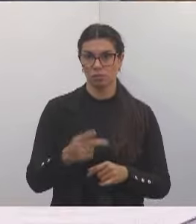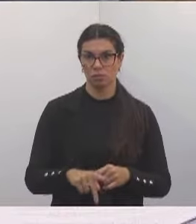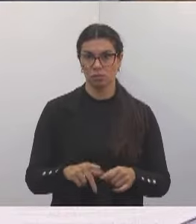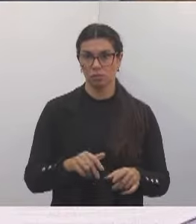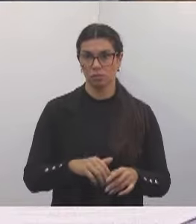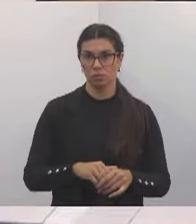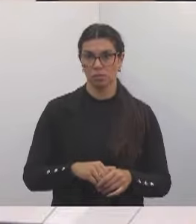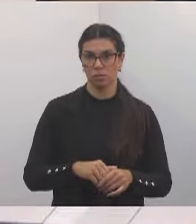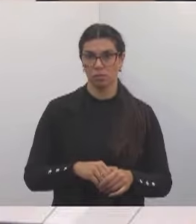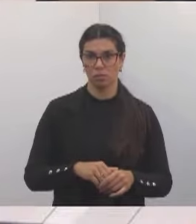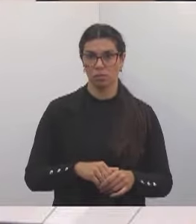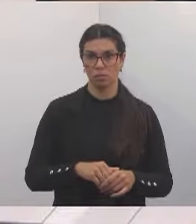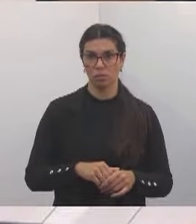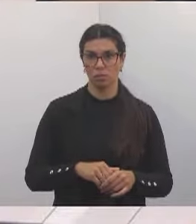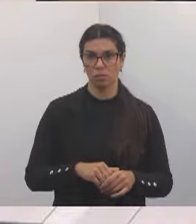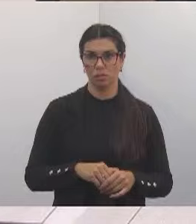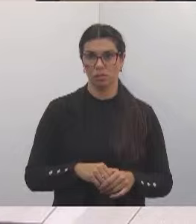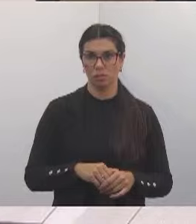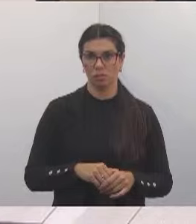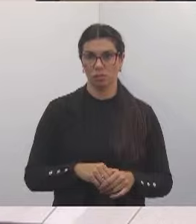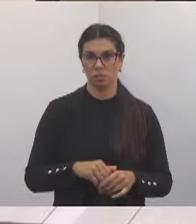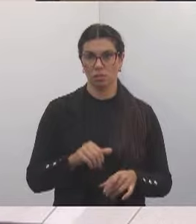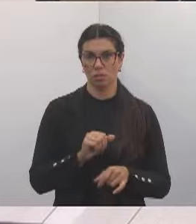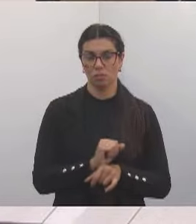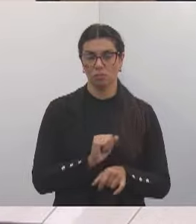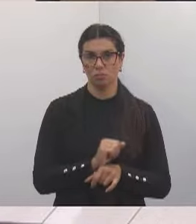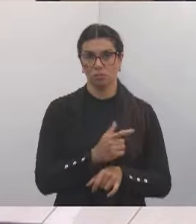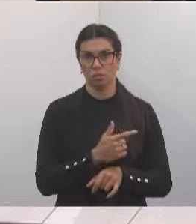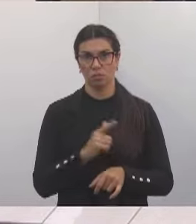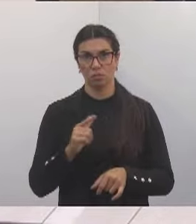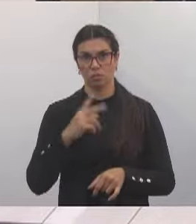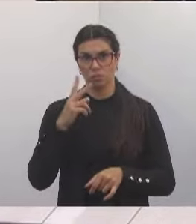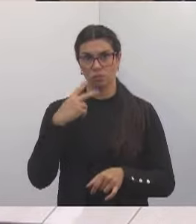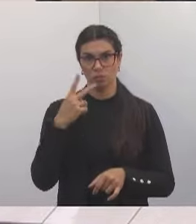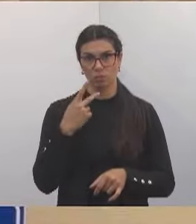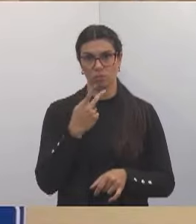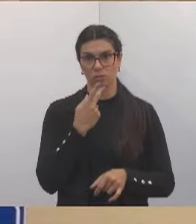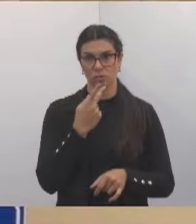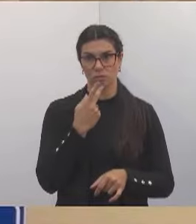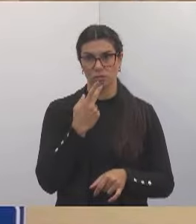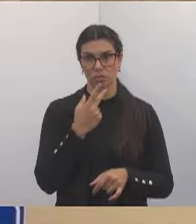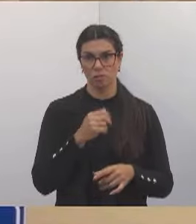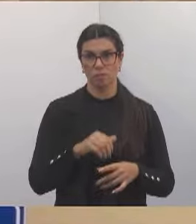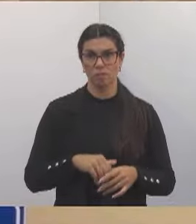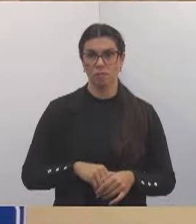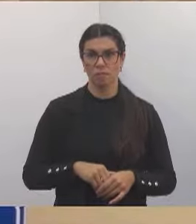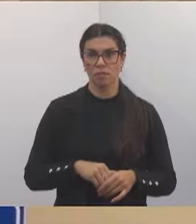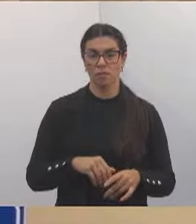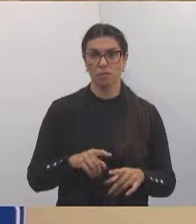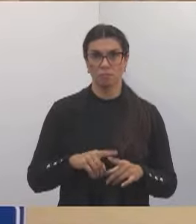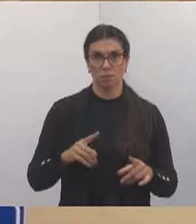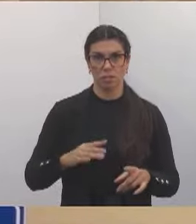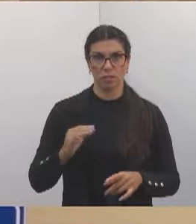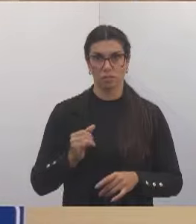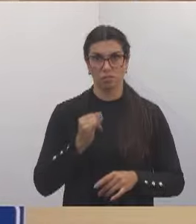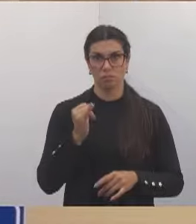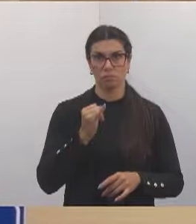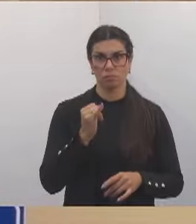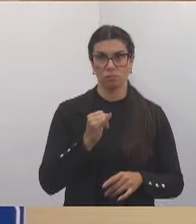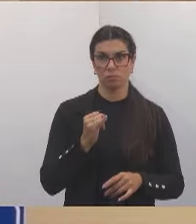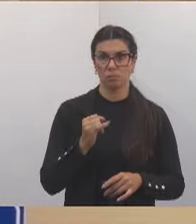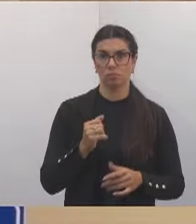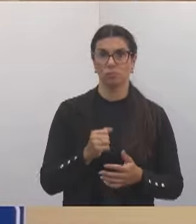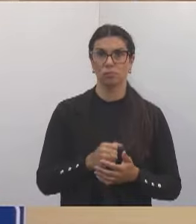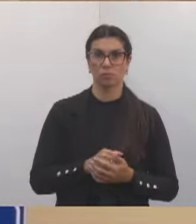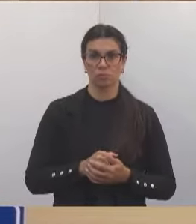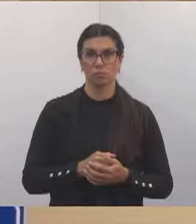teve uma parte. Aí então, eu vou esperar outro vereador para eu falar, então. Muito okay. Obrigado. Eu tenho 30 segundos só, mas é importante a gente botar